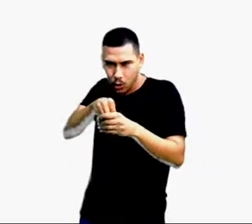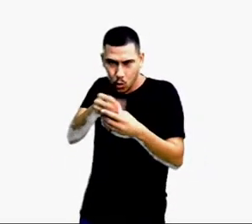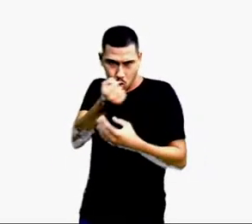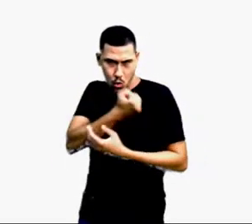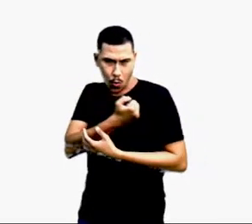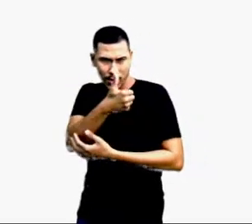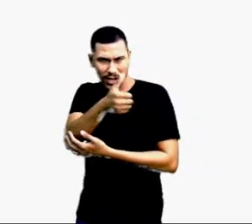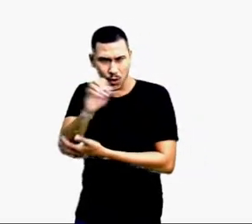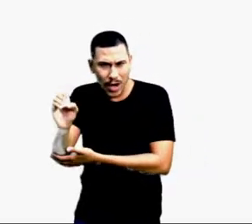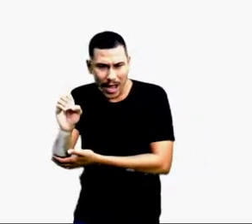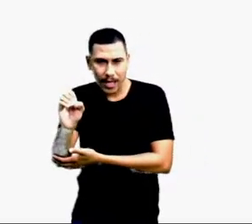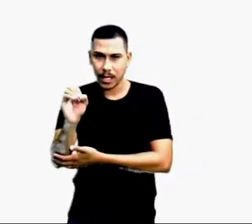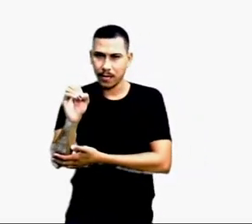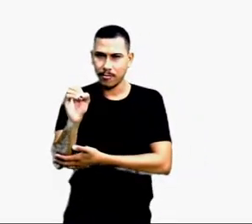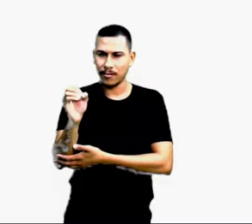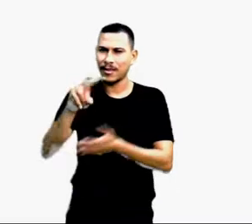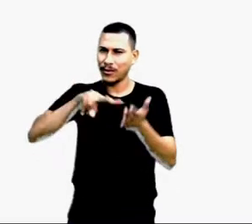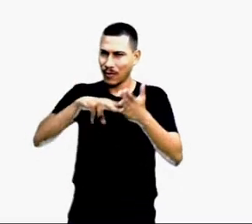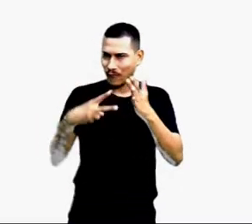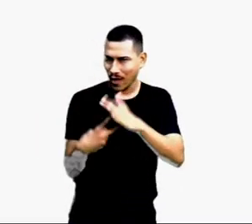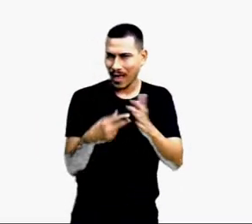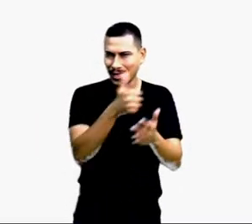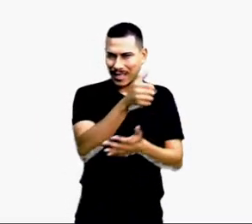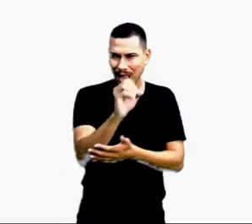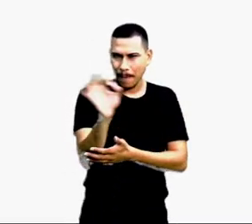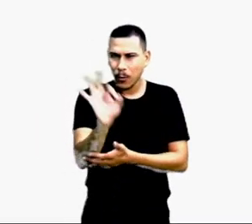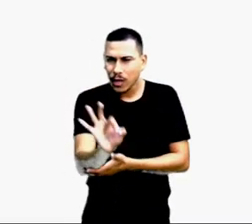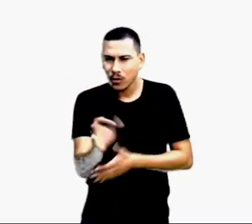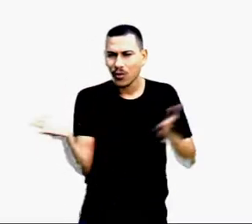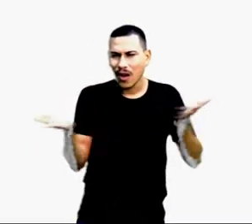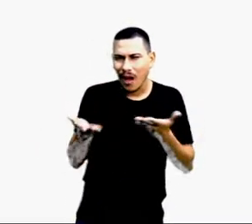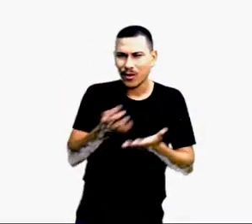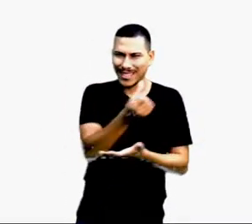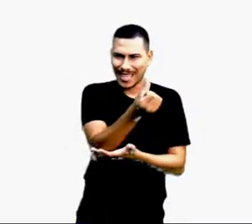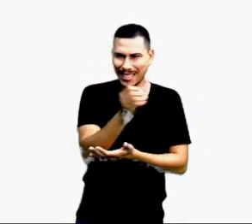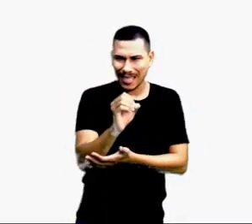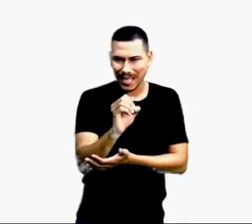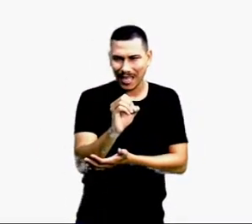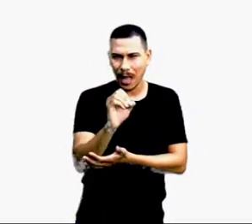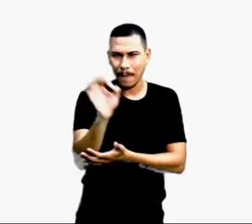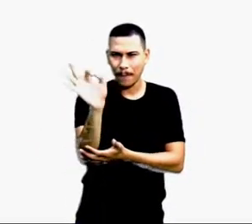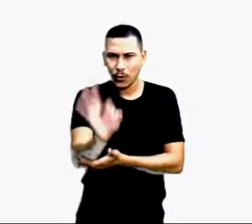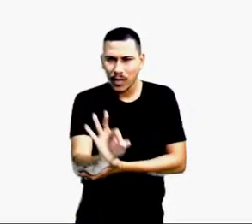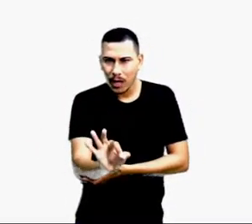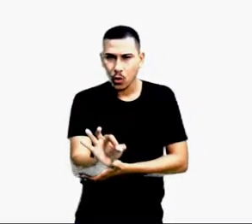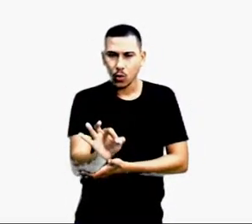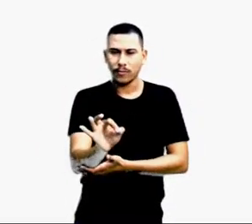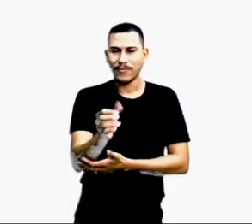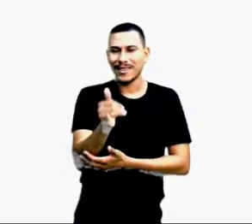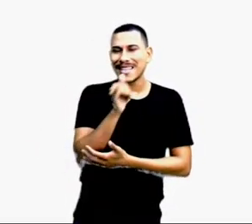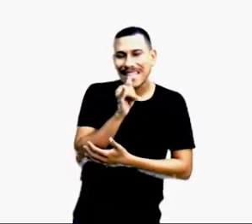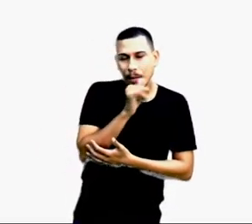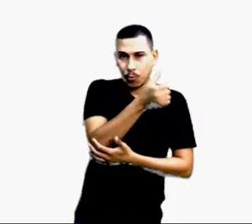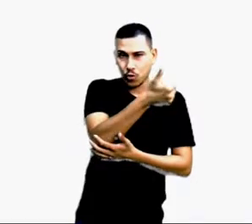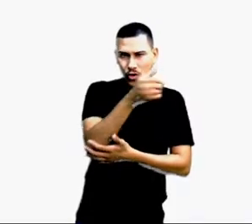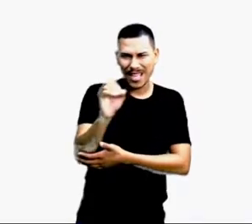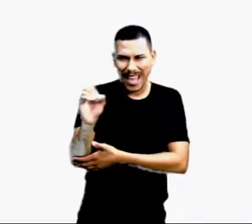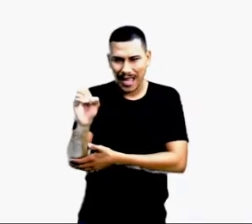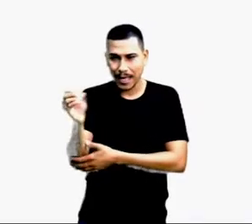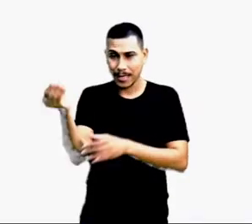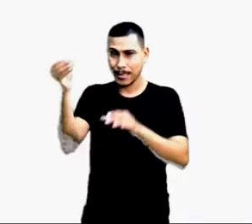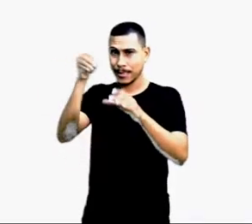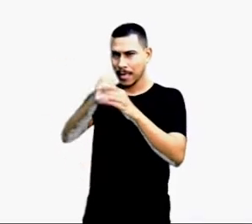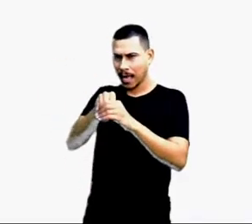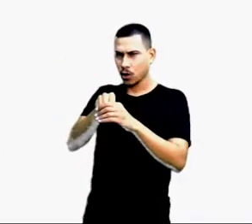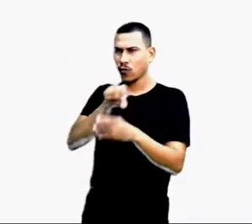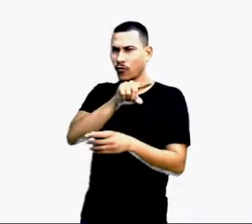Então, 10%. E agora, 60%. Entre 100 partes, você carregou 60.